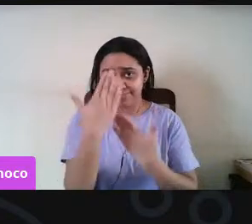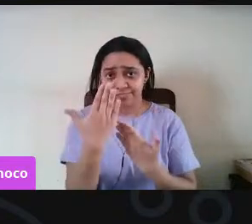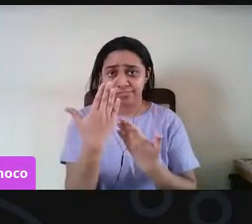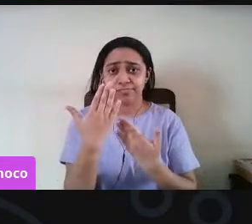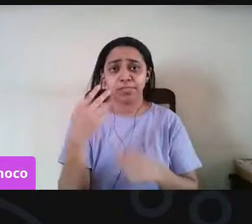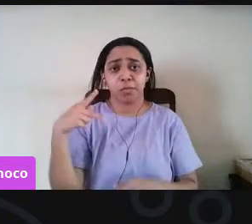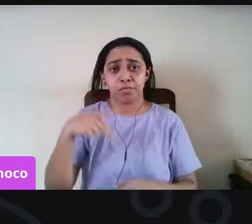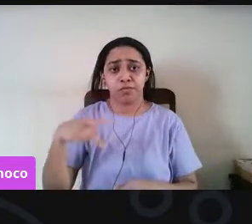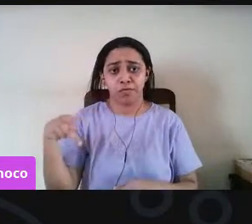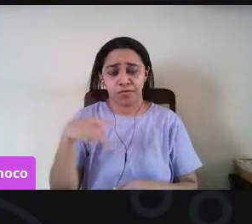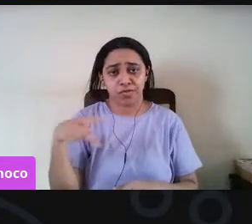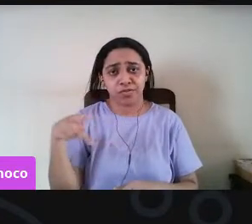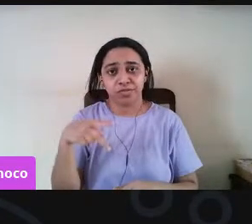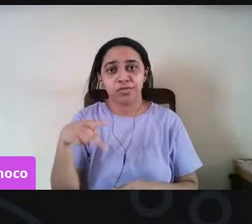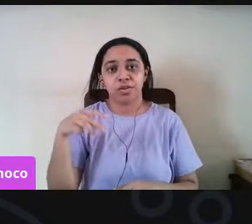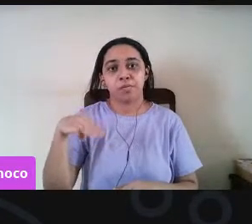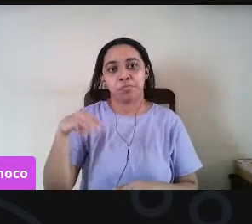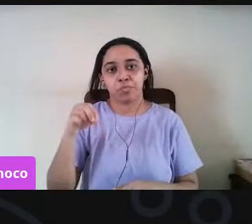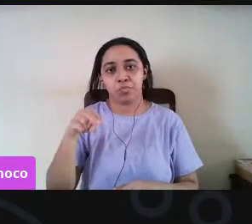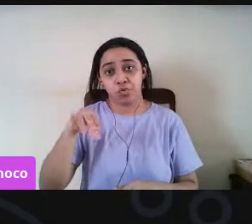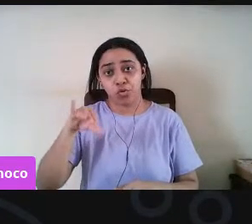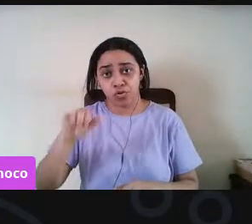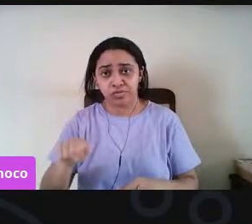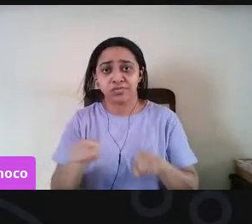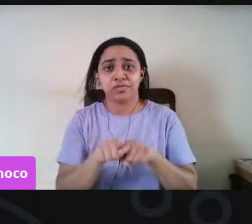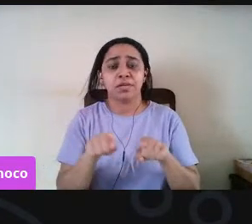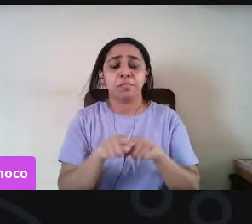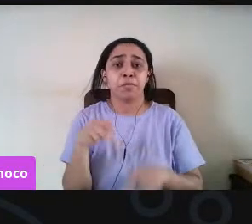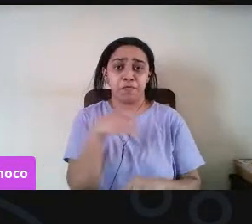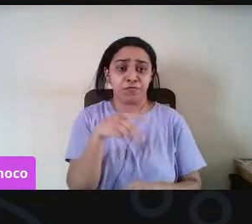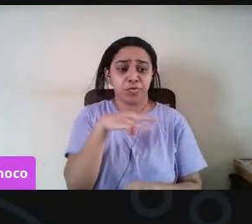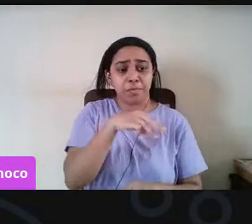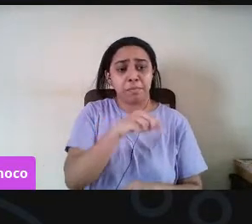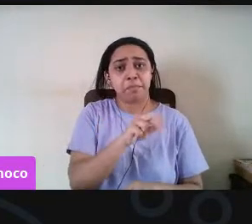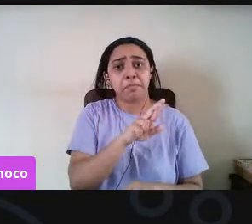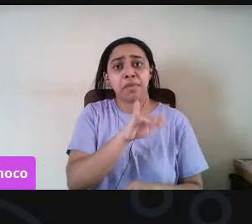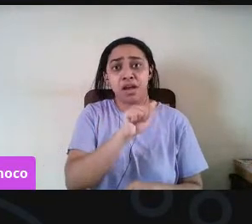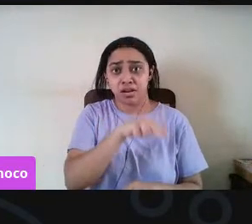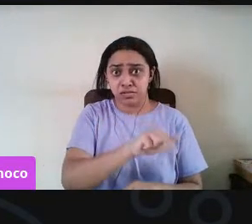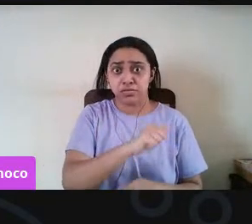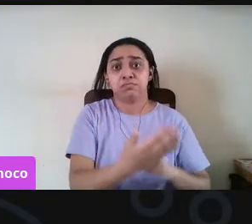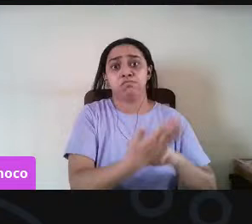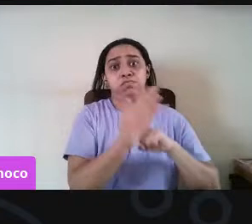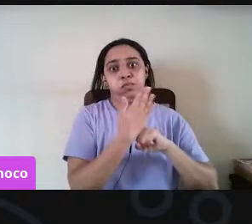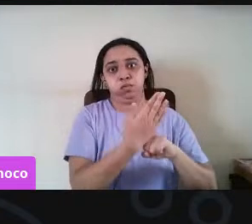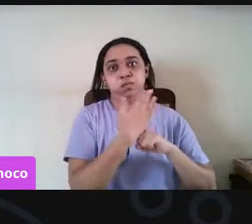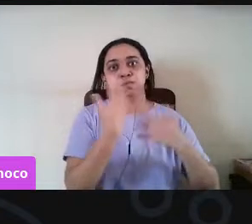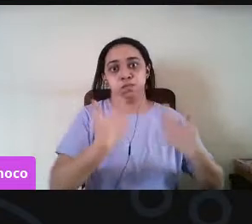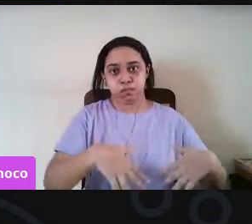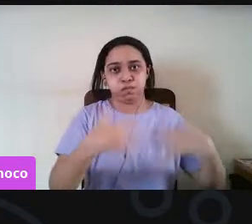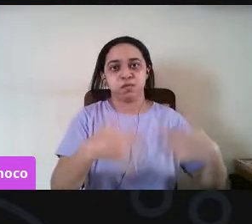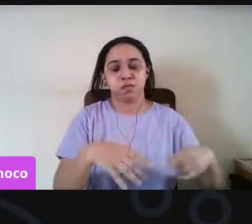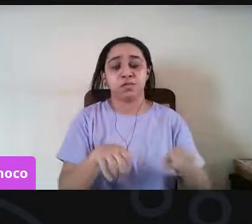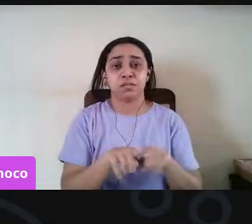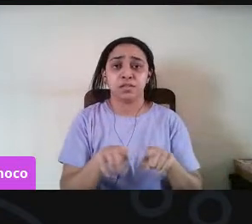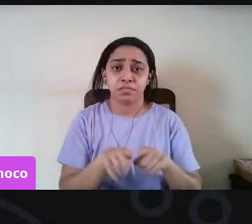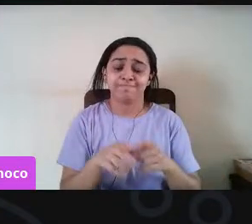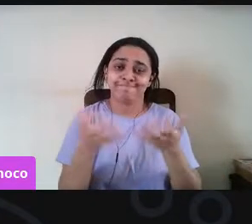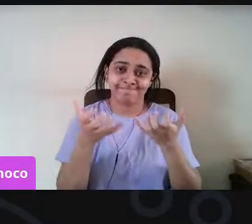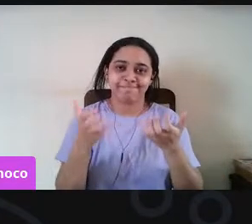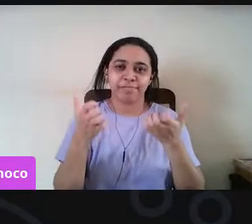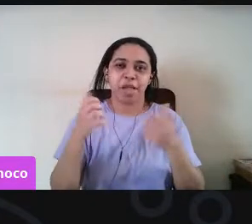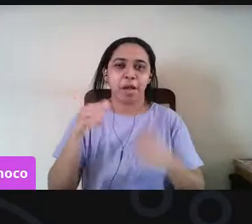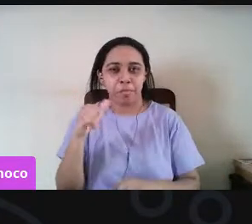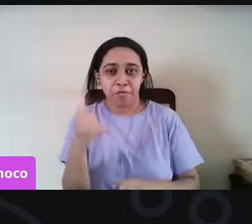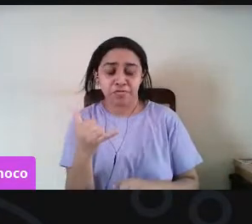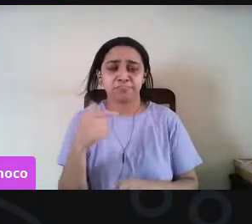Carneiro, que realizou este evento, e a professora Mariana, que tanto nos ajudou, dizer que, assim como ela, eu me